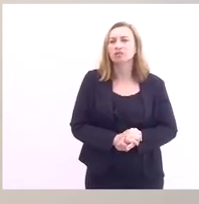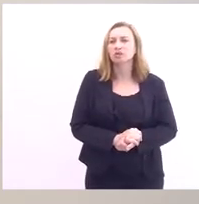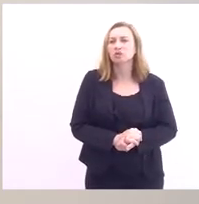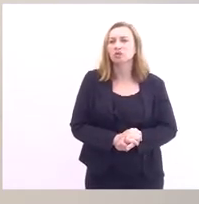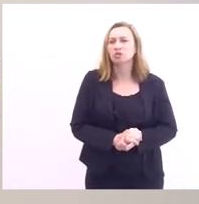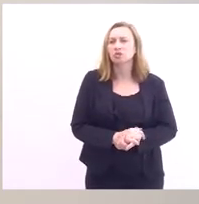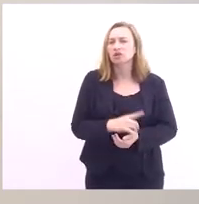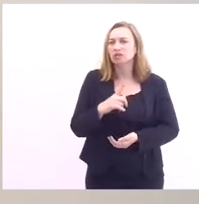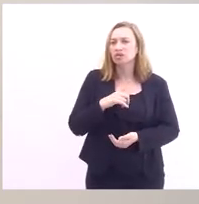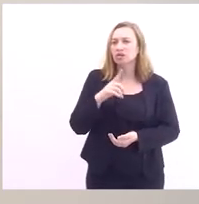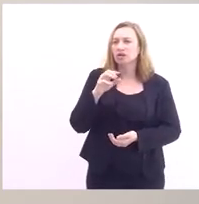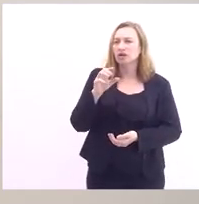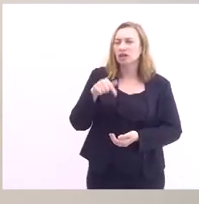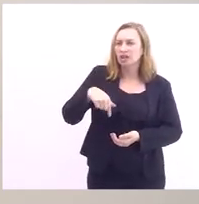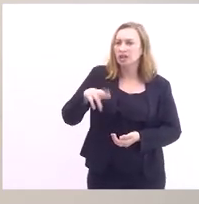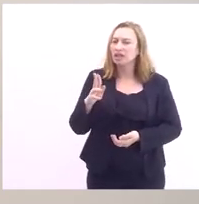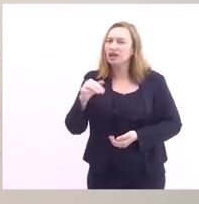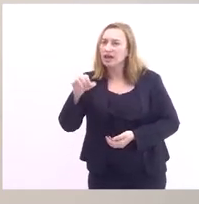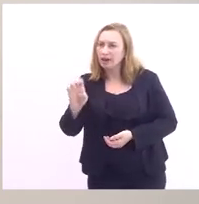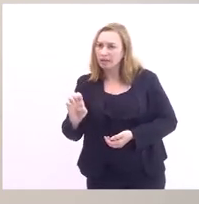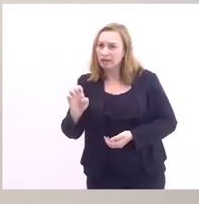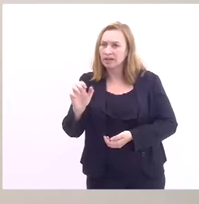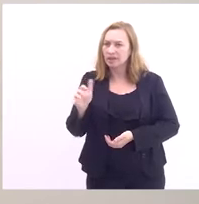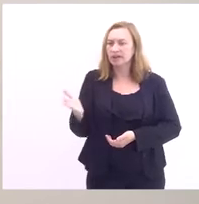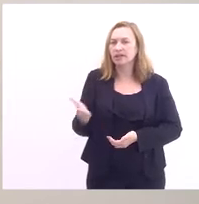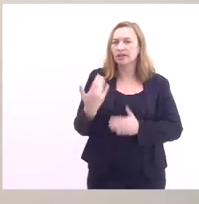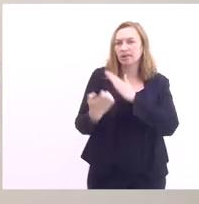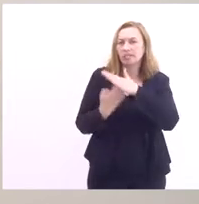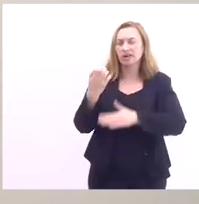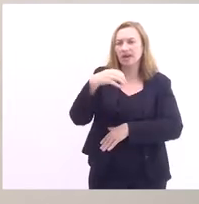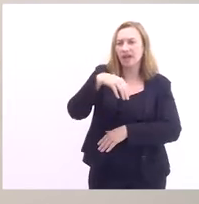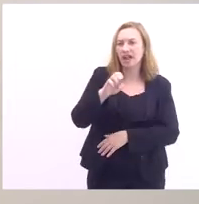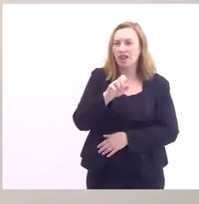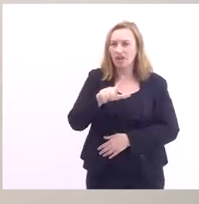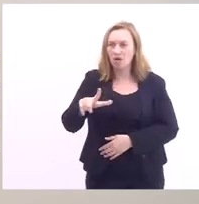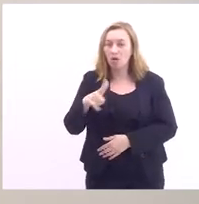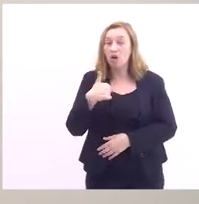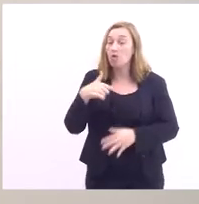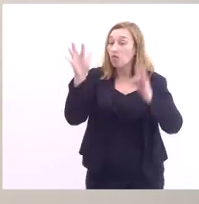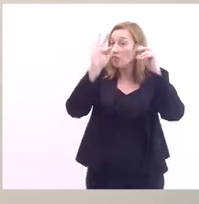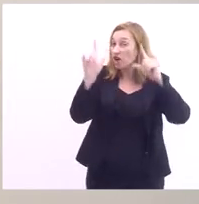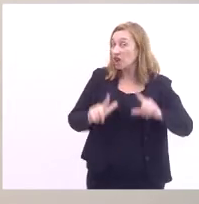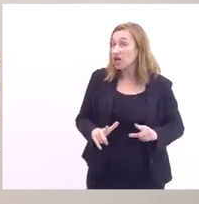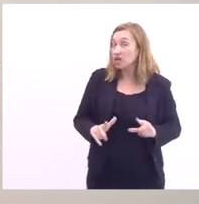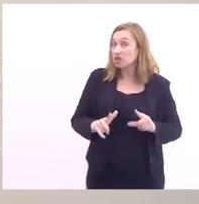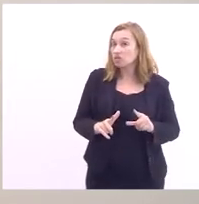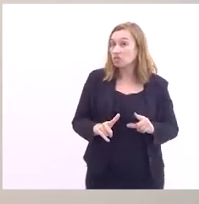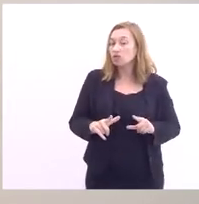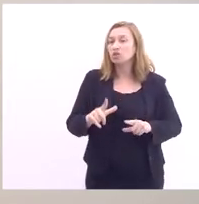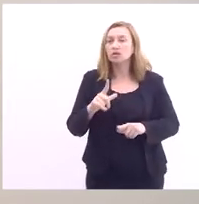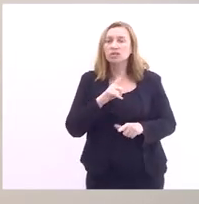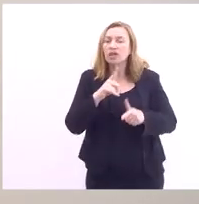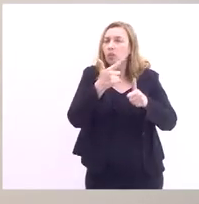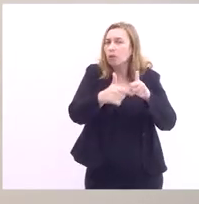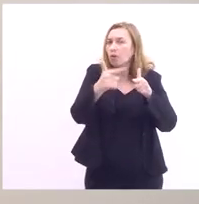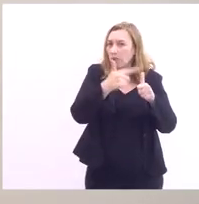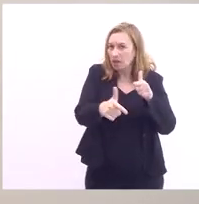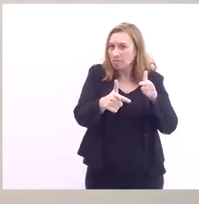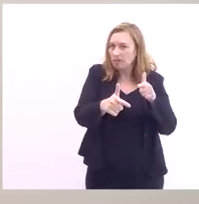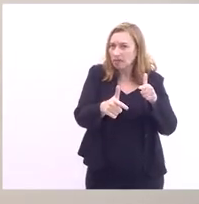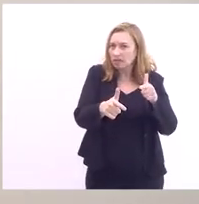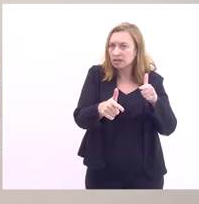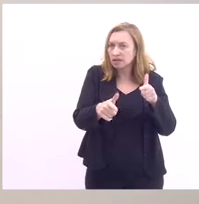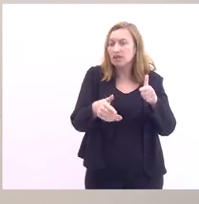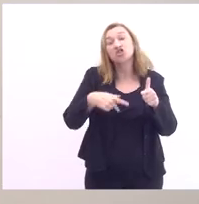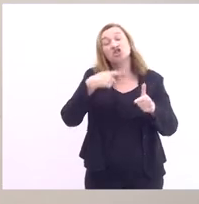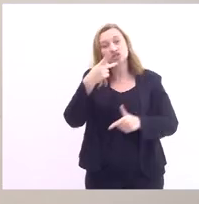tem-se o Guilherme Brasil da Enel. E eu fico muito feliz quando a gente tem um problema e a